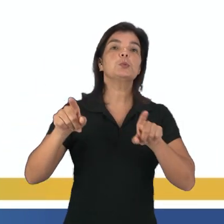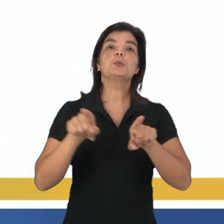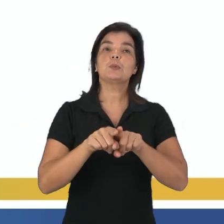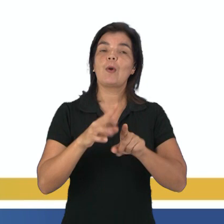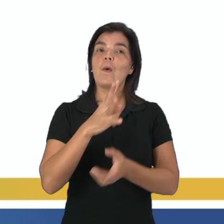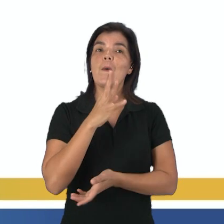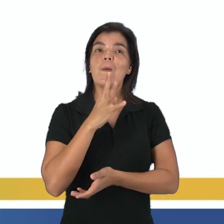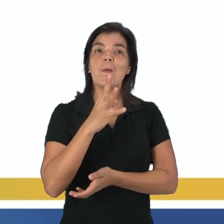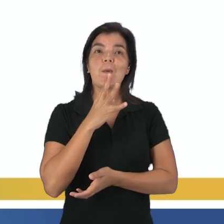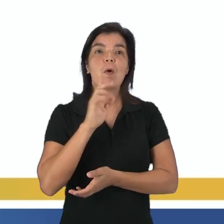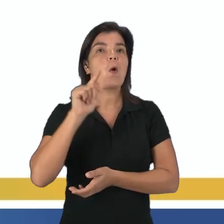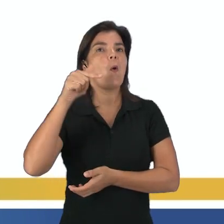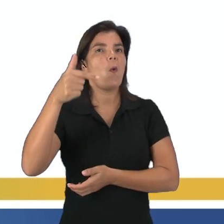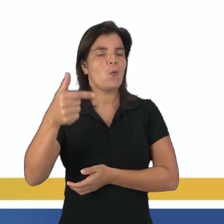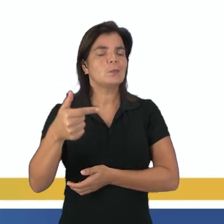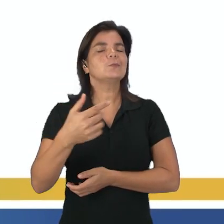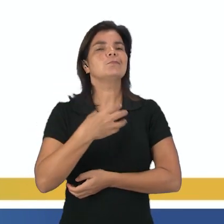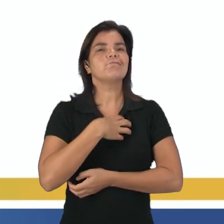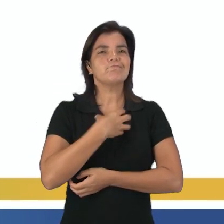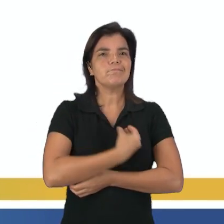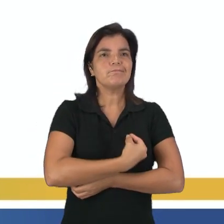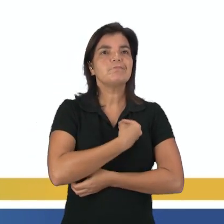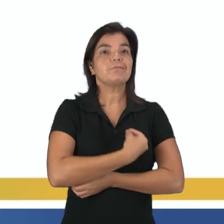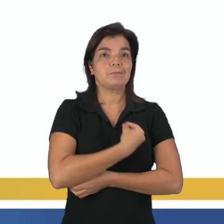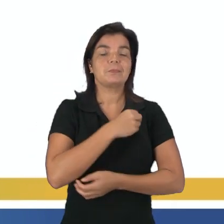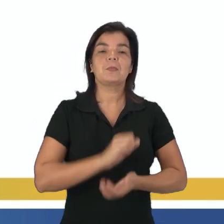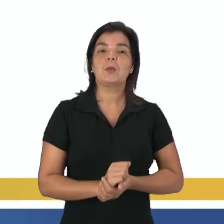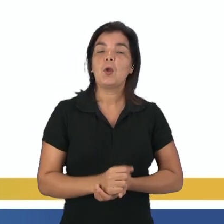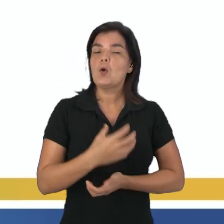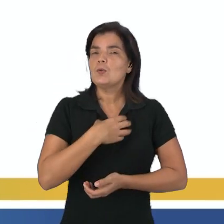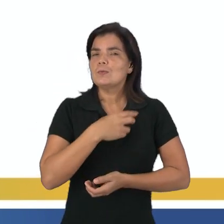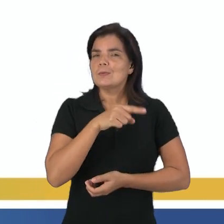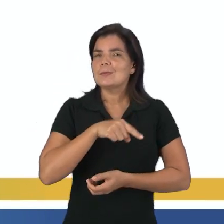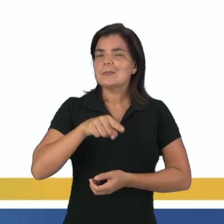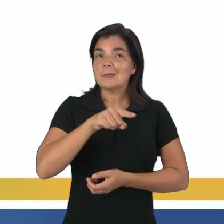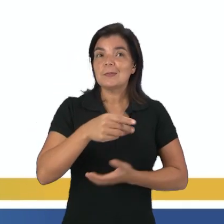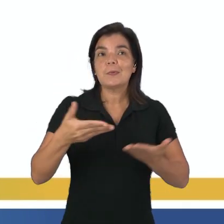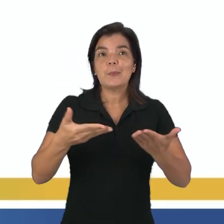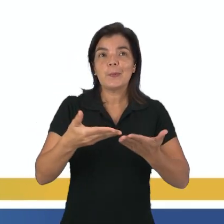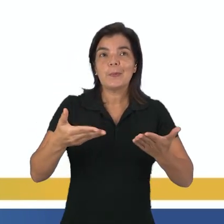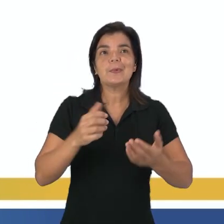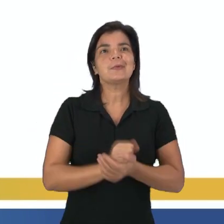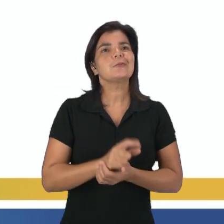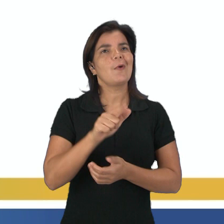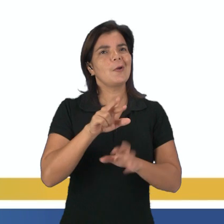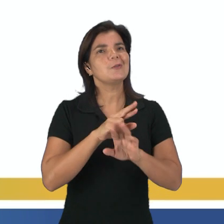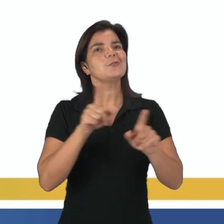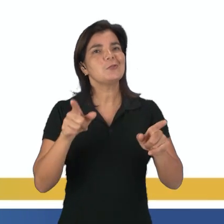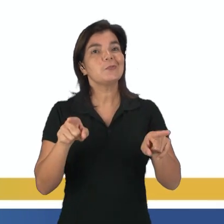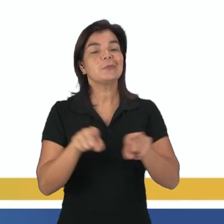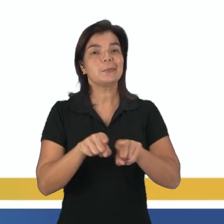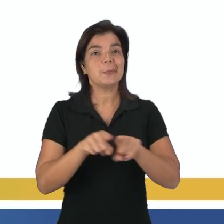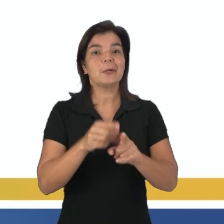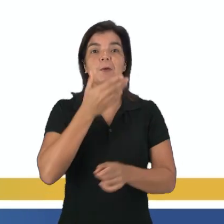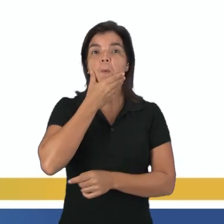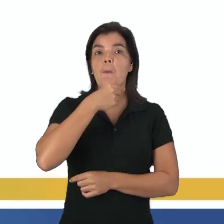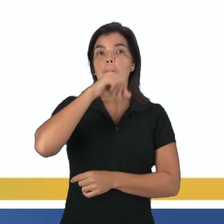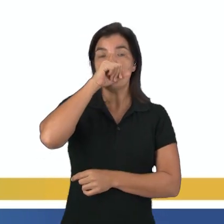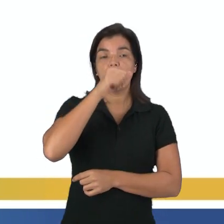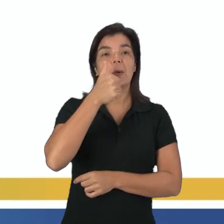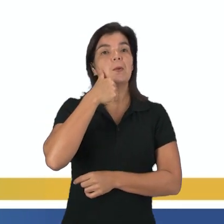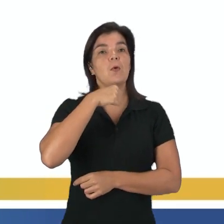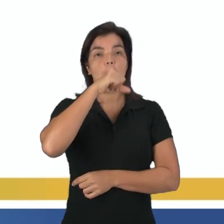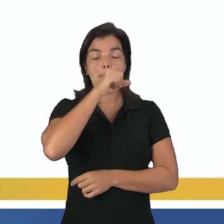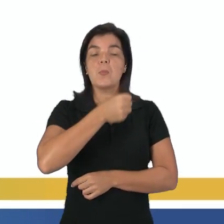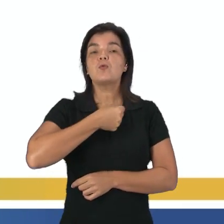a conhecer outros modos de viver. A maneira que você vive hoje é diferente da maneira em que seu pai ou que